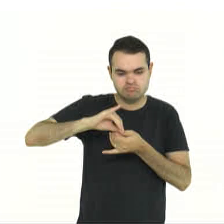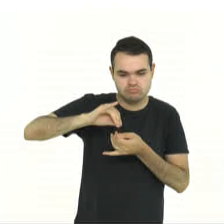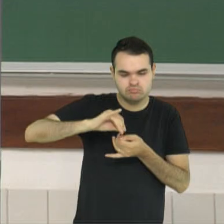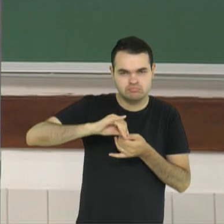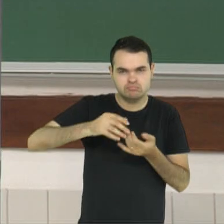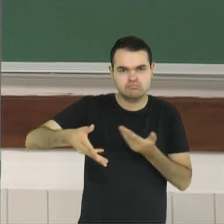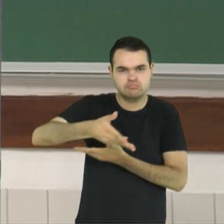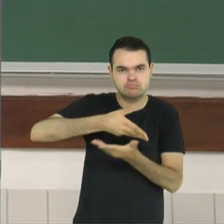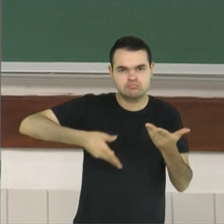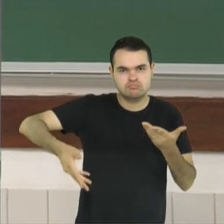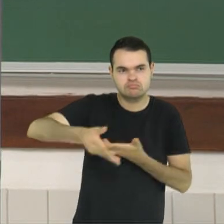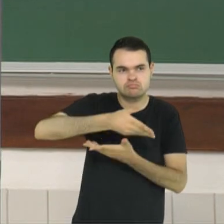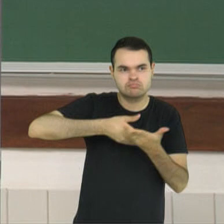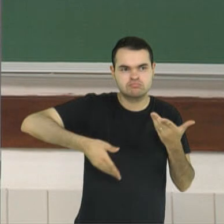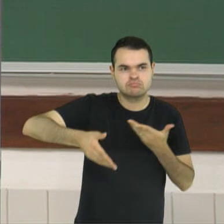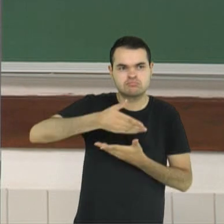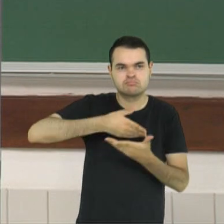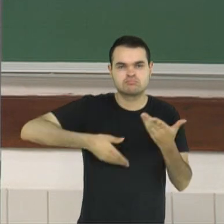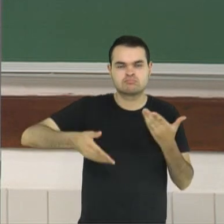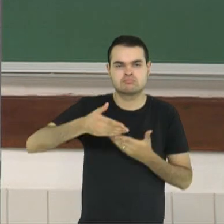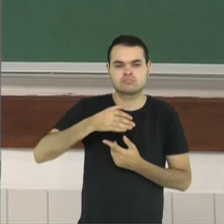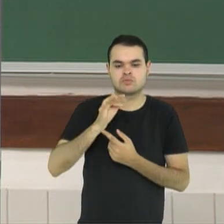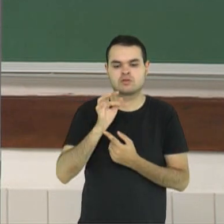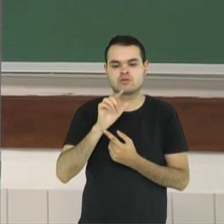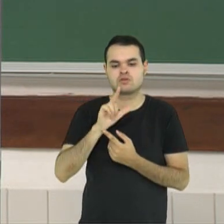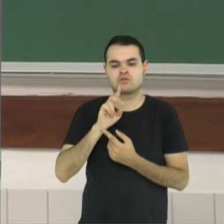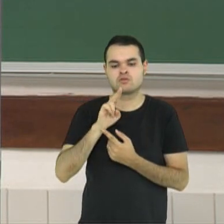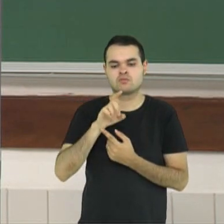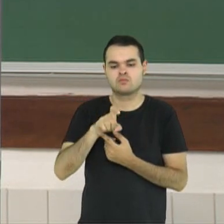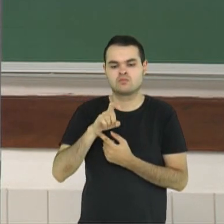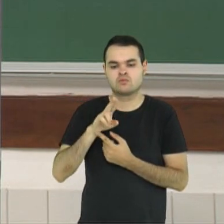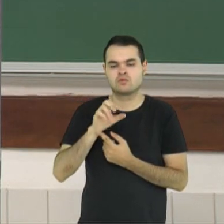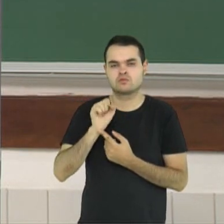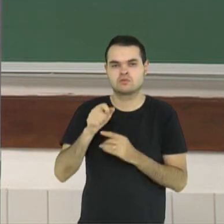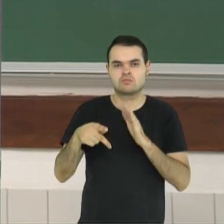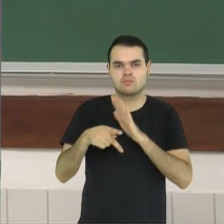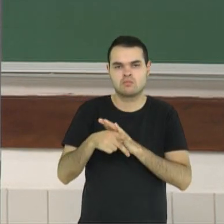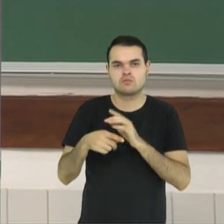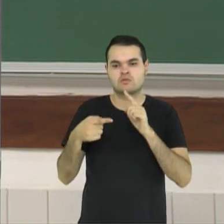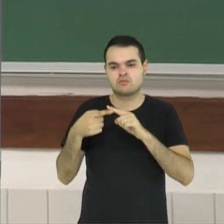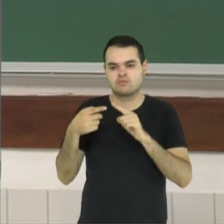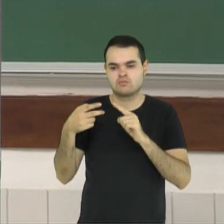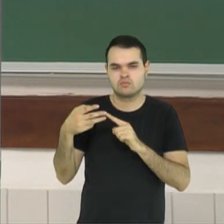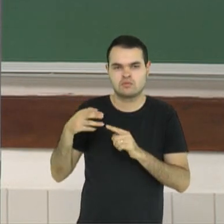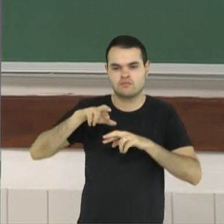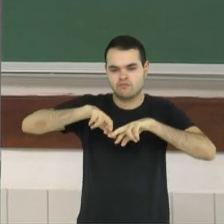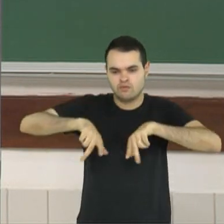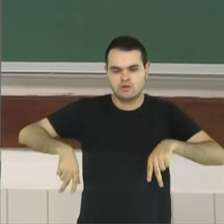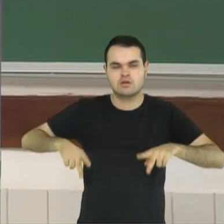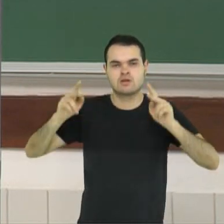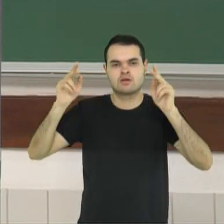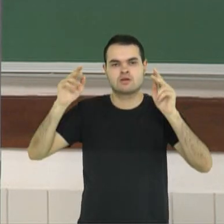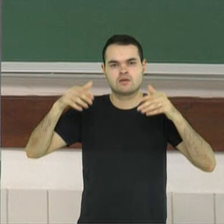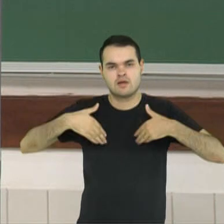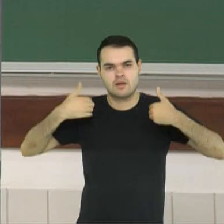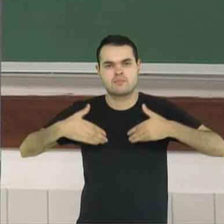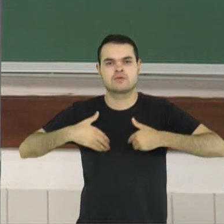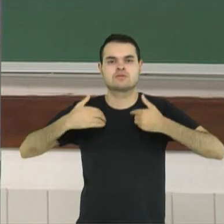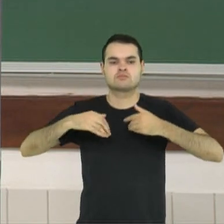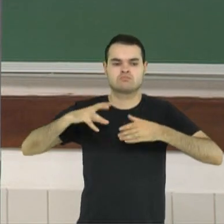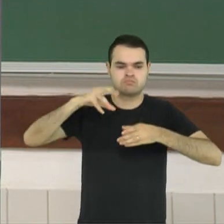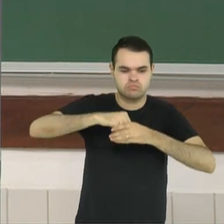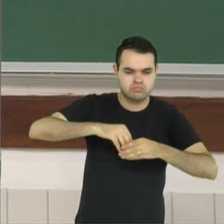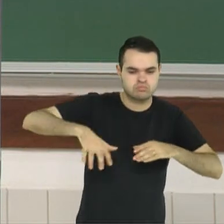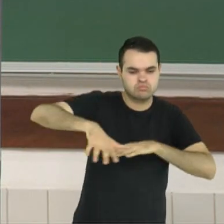seja, um movimento inteiro chamado Flux, que é o performance, o happiness e a instalação, usa o